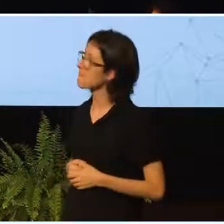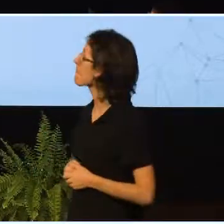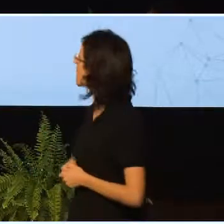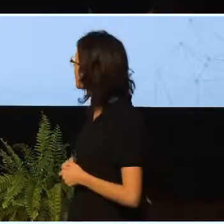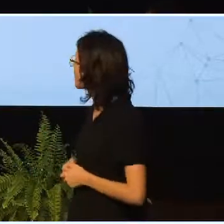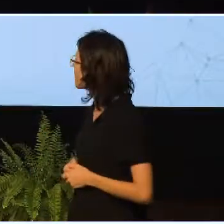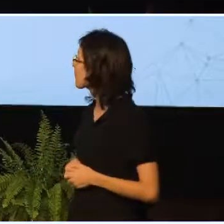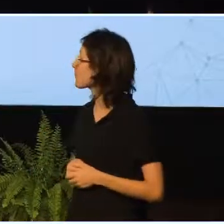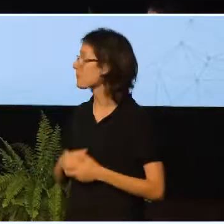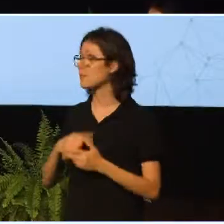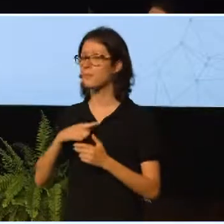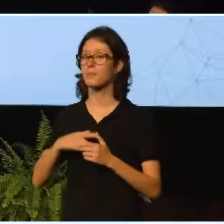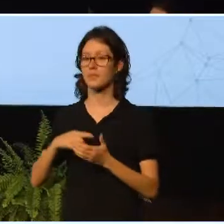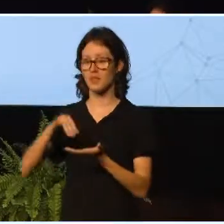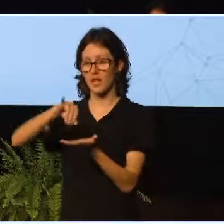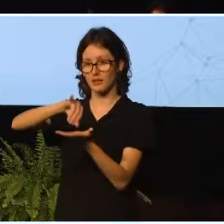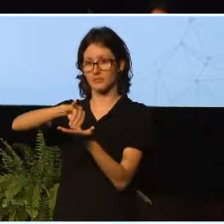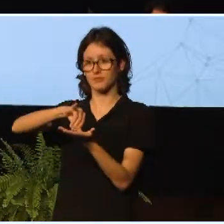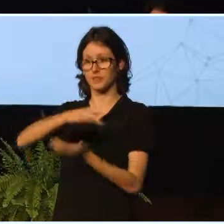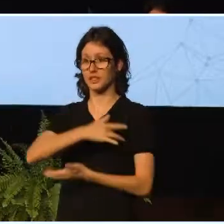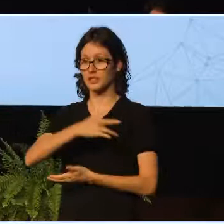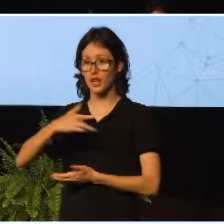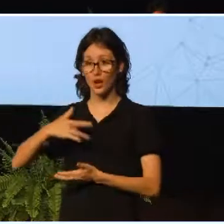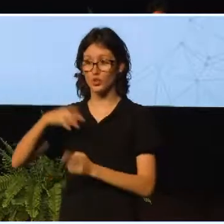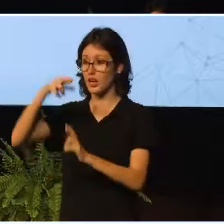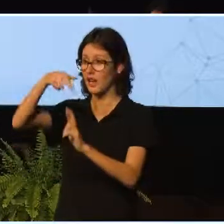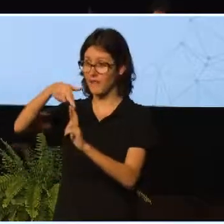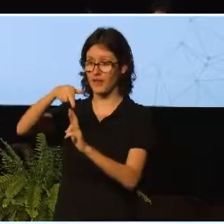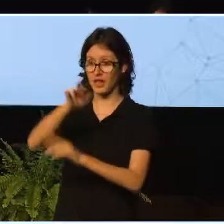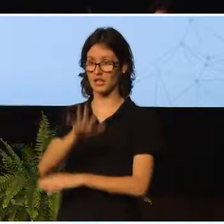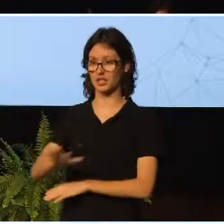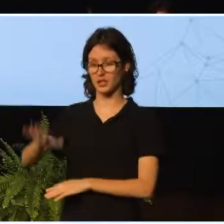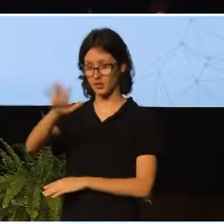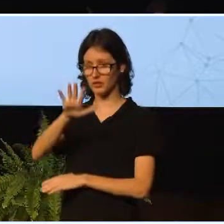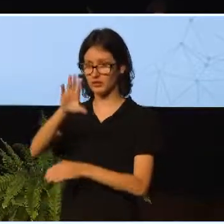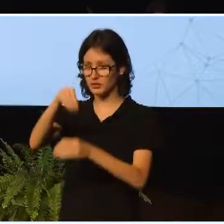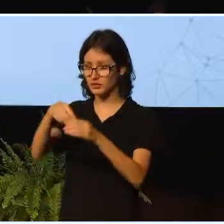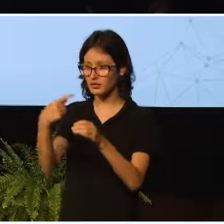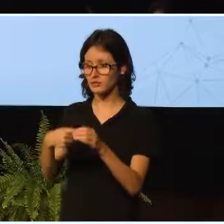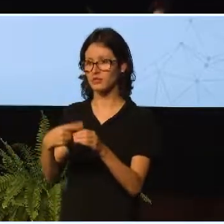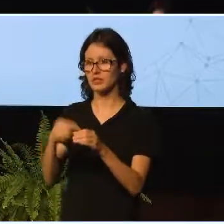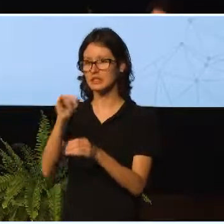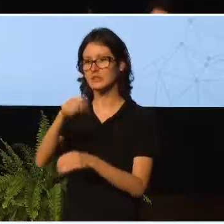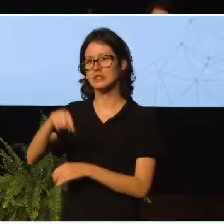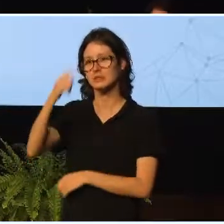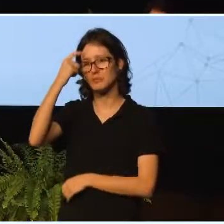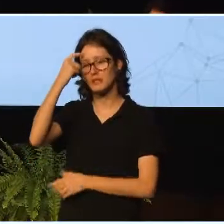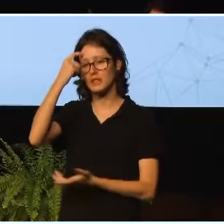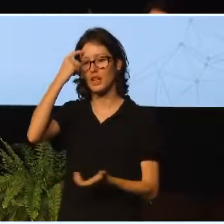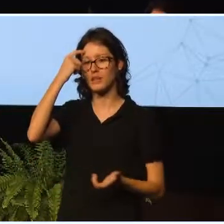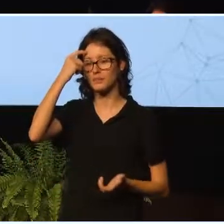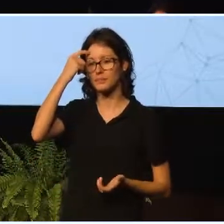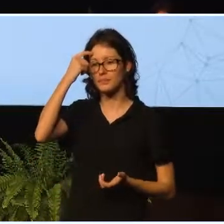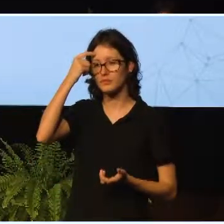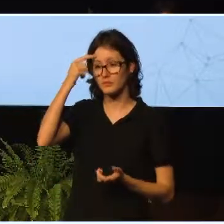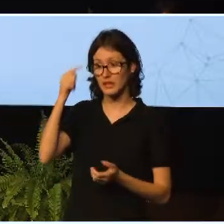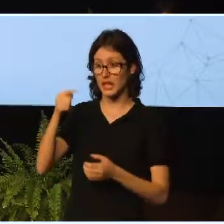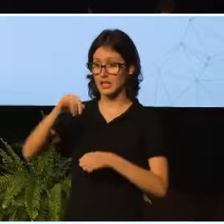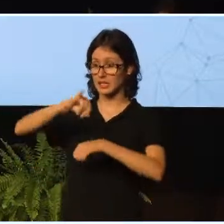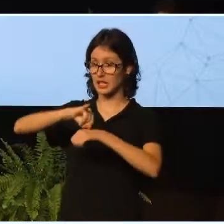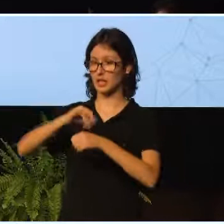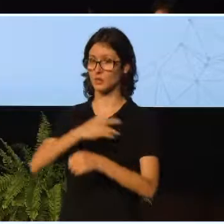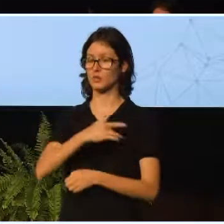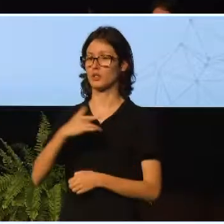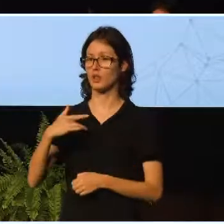Temos um centro de saúde, que é a referência na região. Então, se você pensar bem, esse centro de saúde